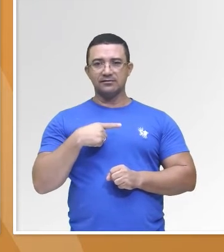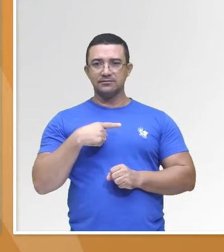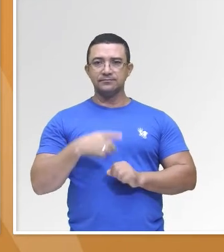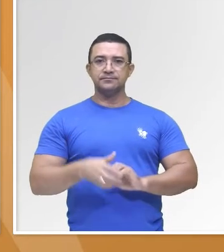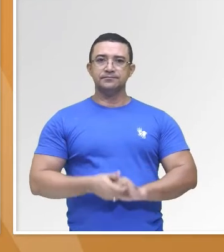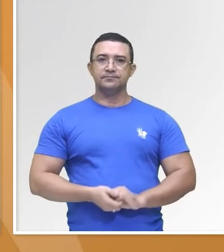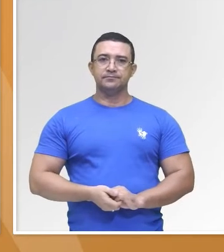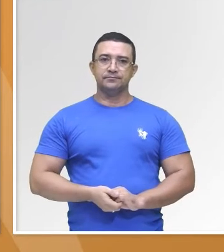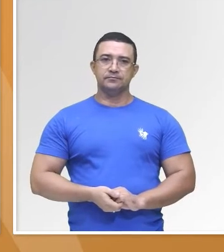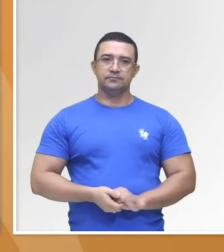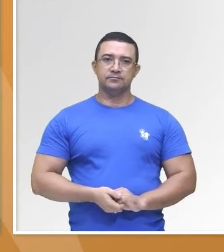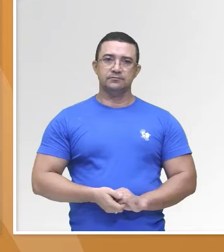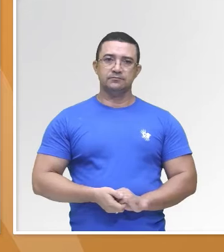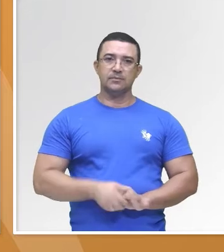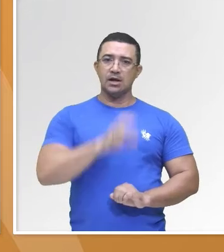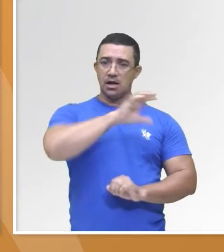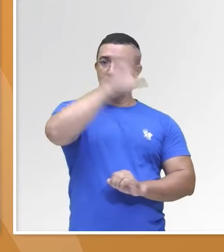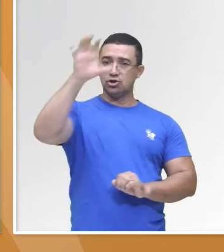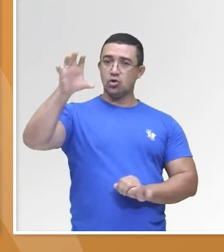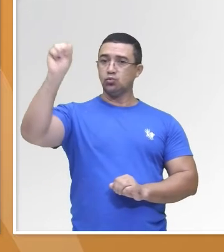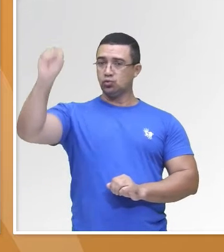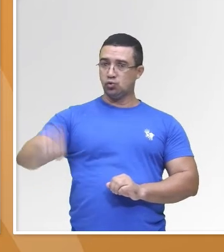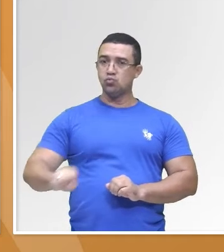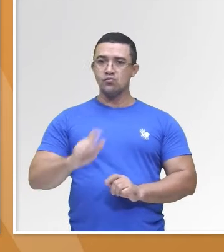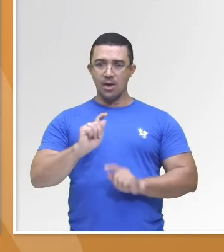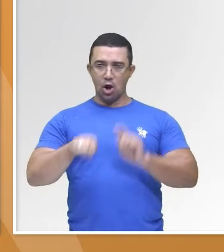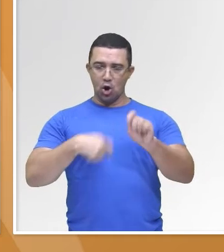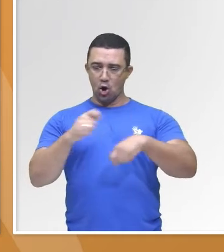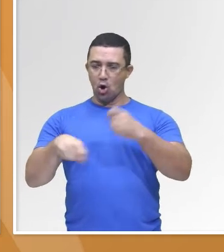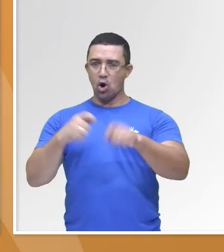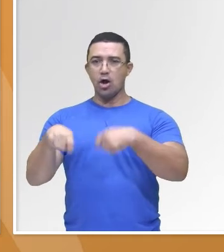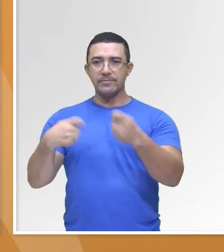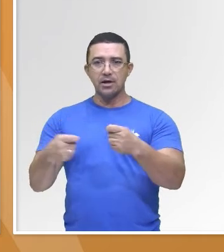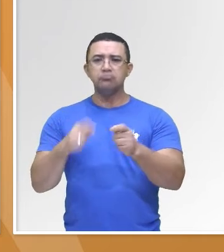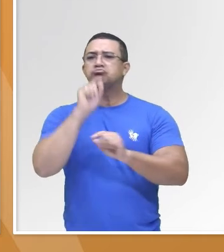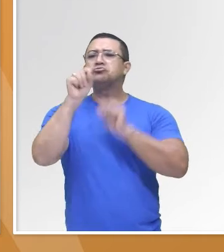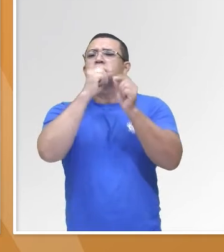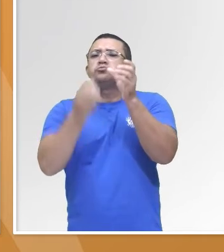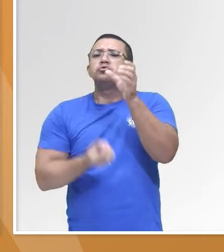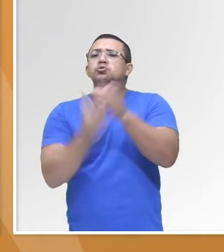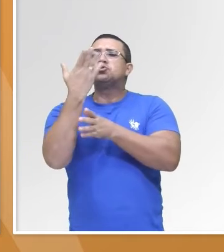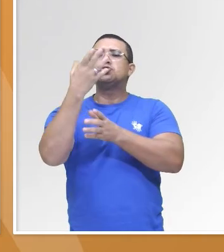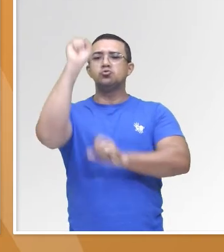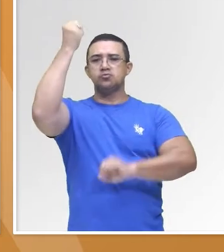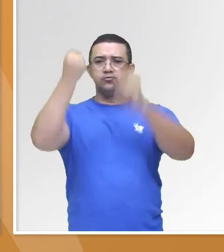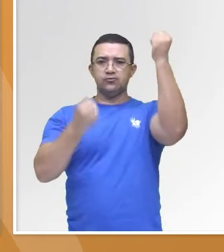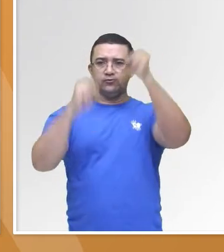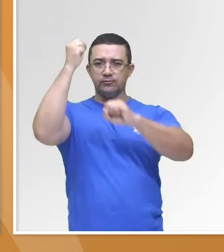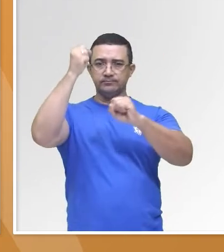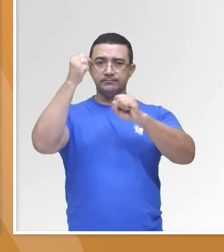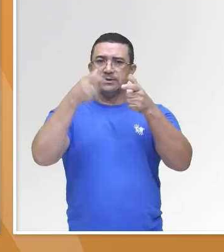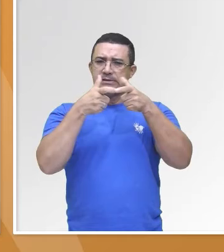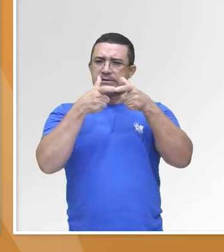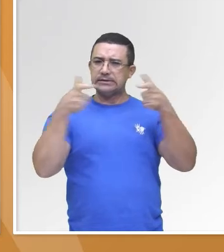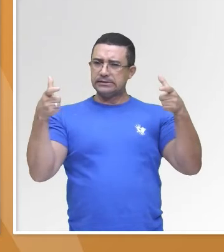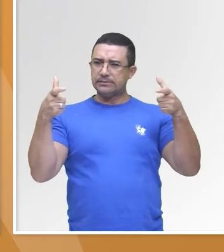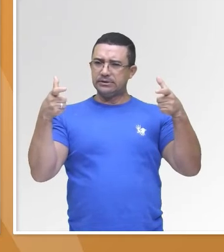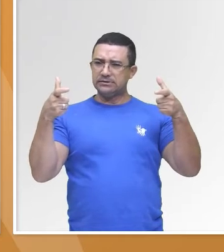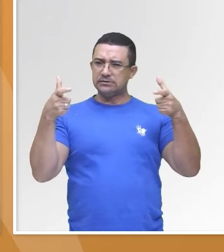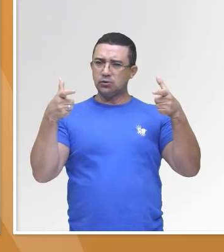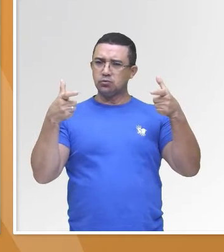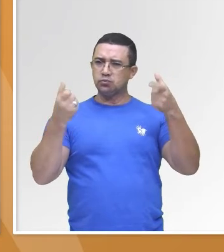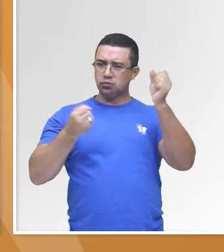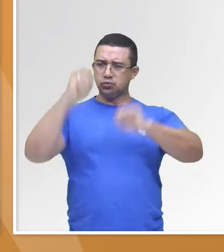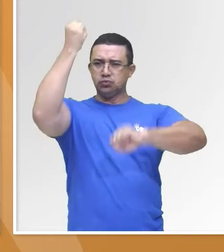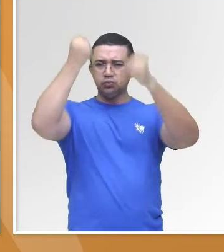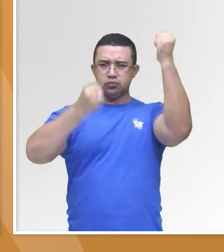lá. Região sul, economia, implantação de indústrias. Essa expansão, essa implantação